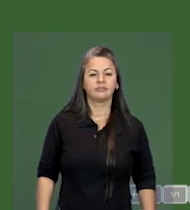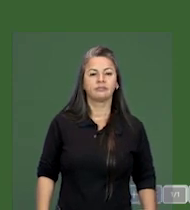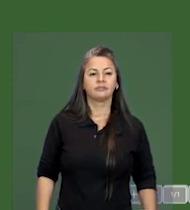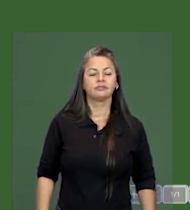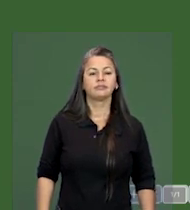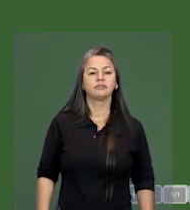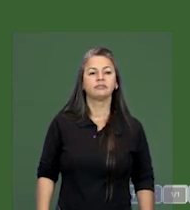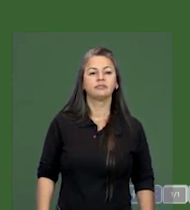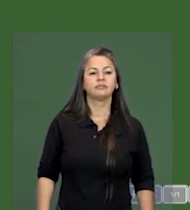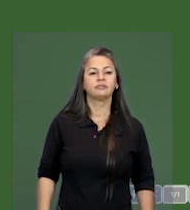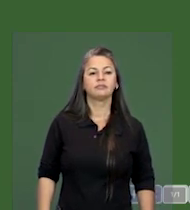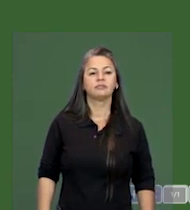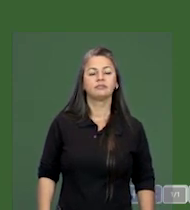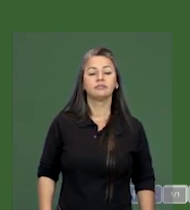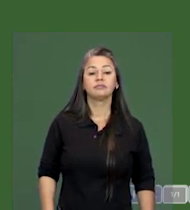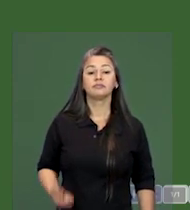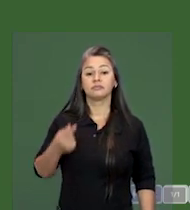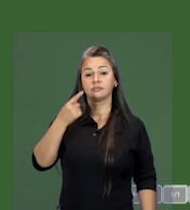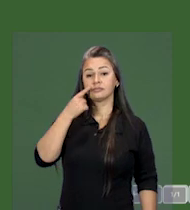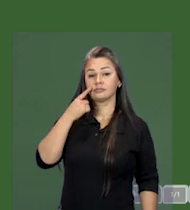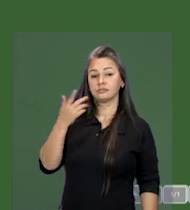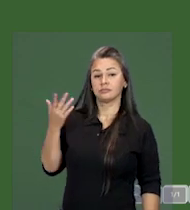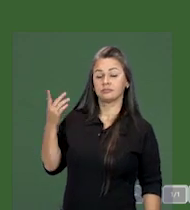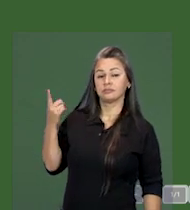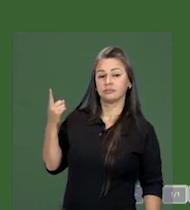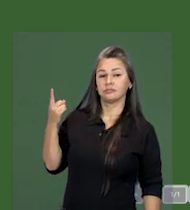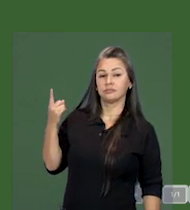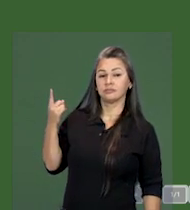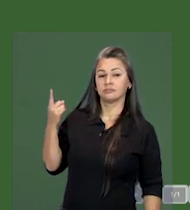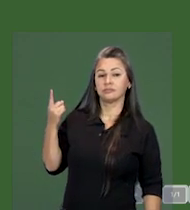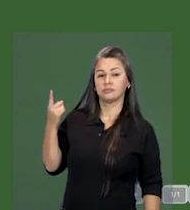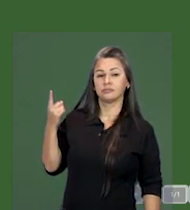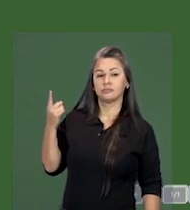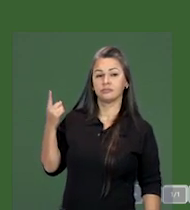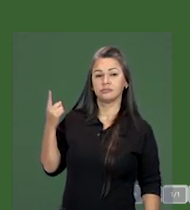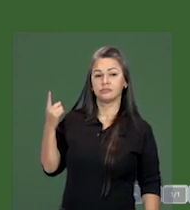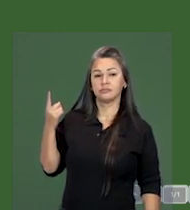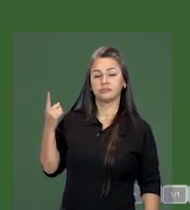14,4. Perímetro DEF